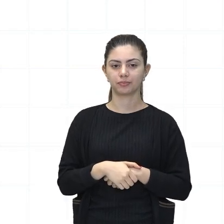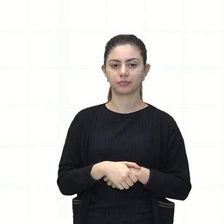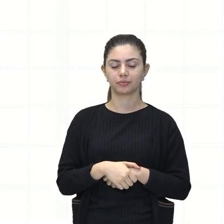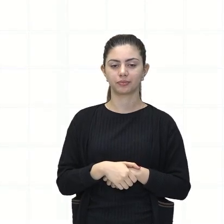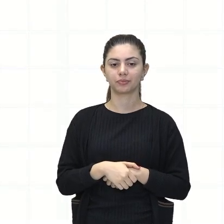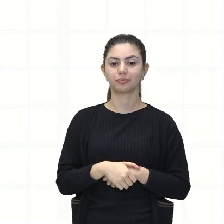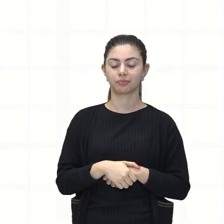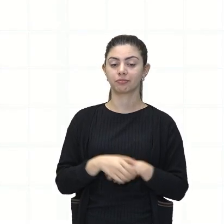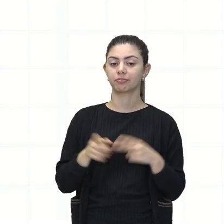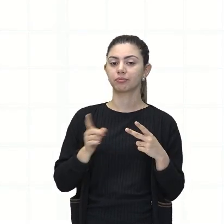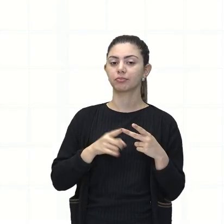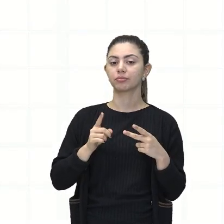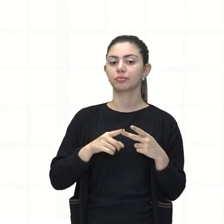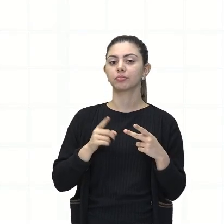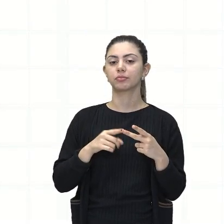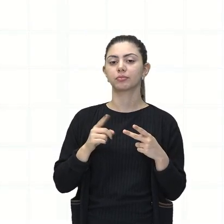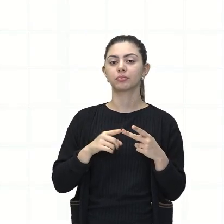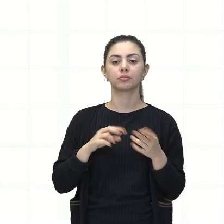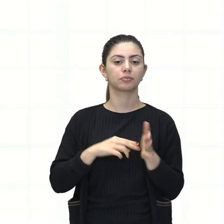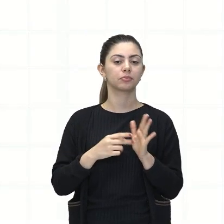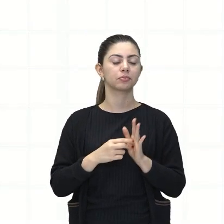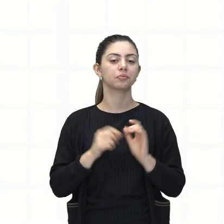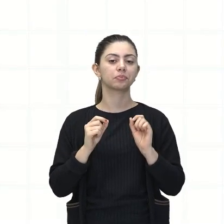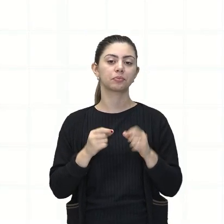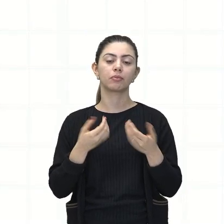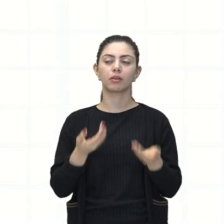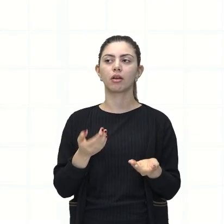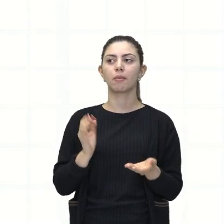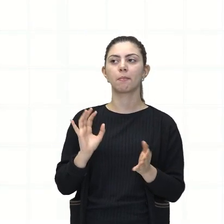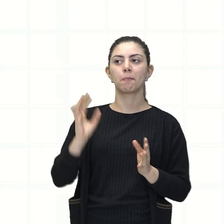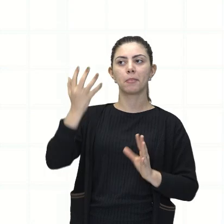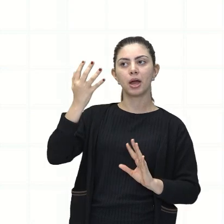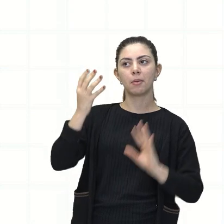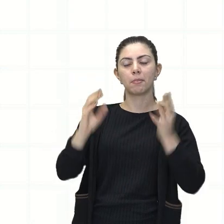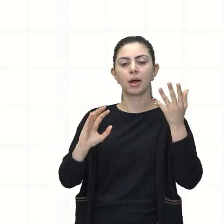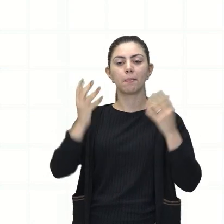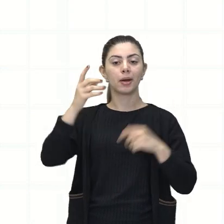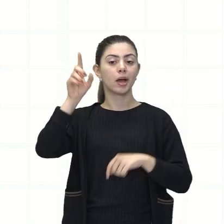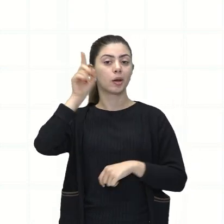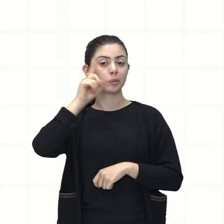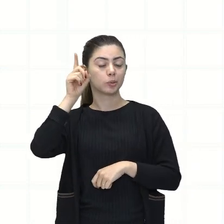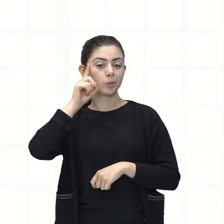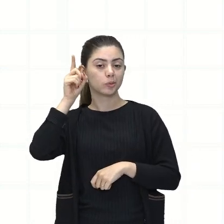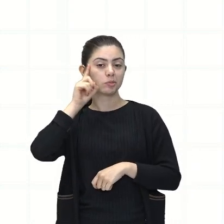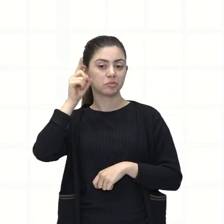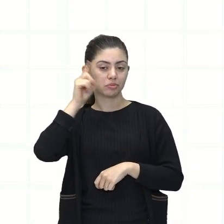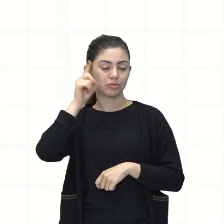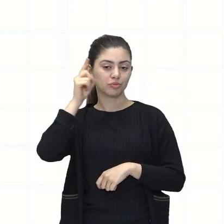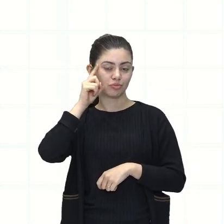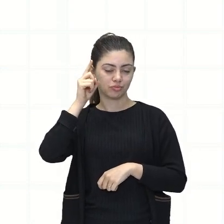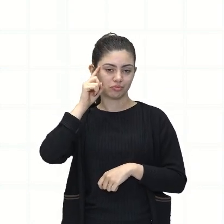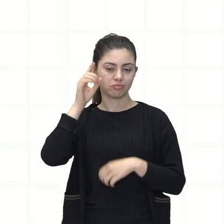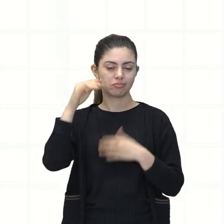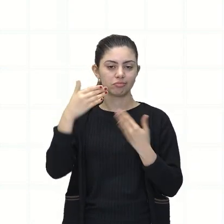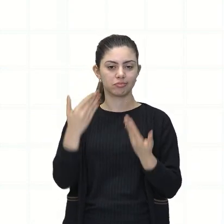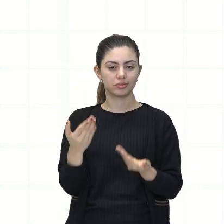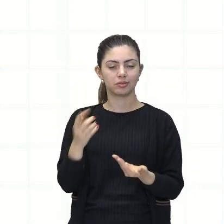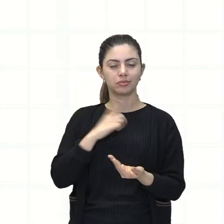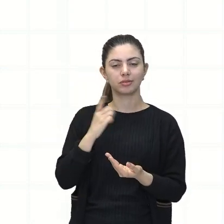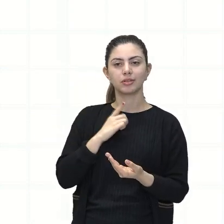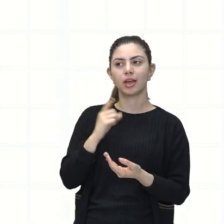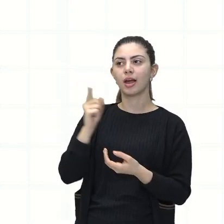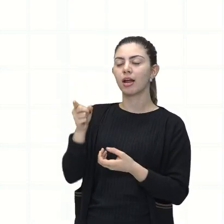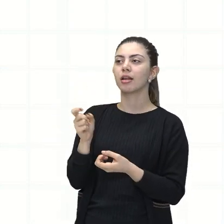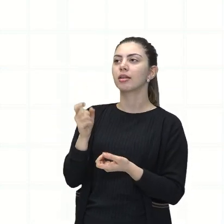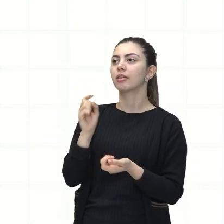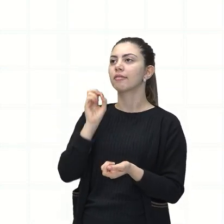Chronicle narra fatos do dia a dia, certo? Então, ele vai narrar, ele vai